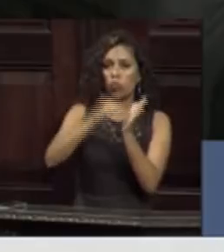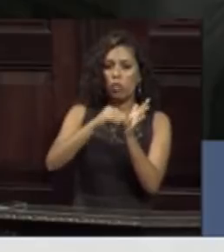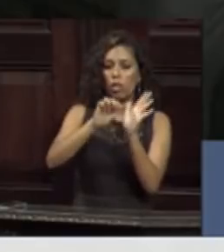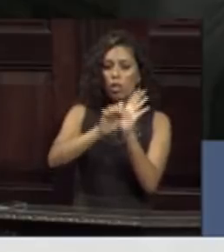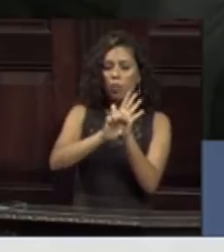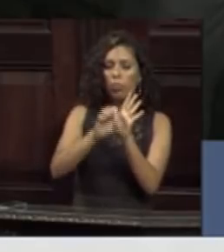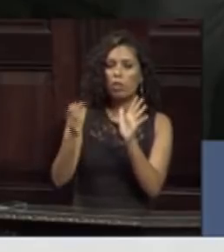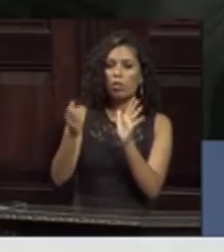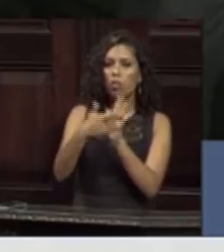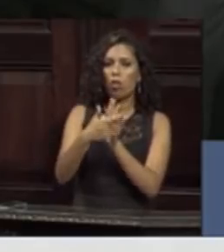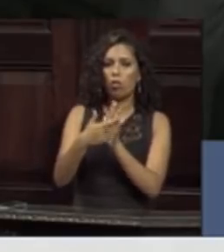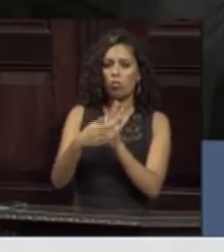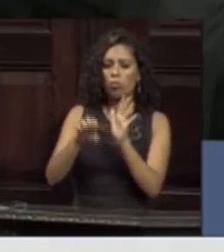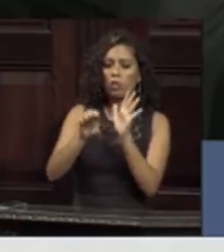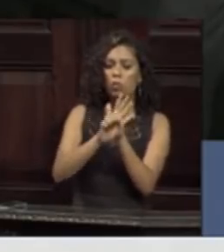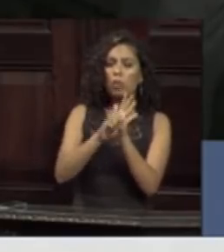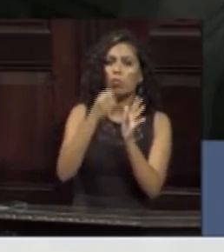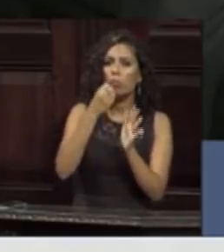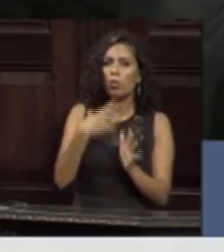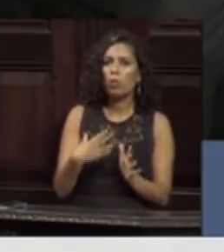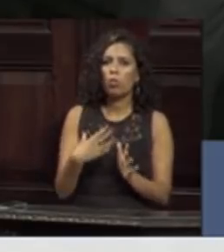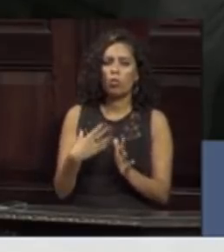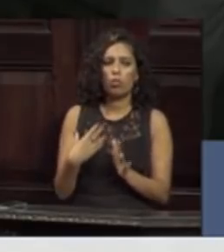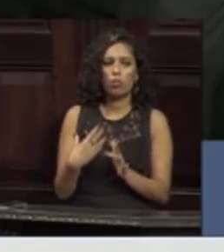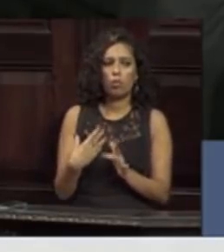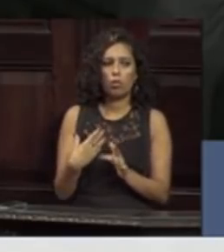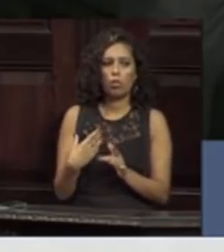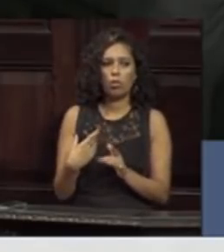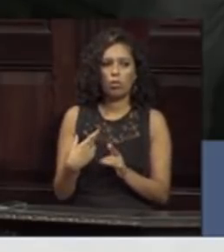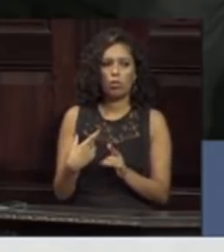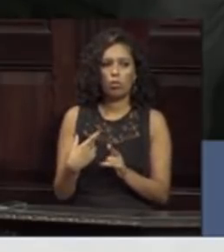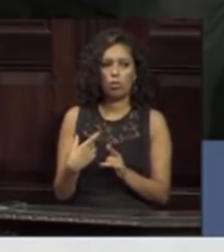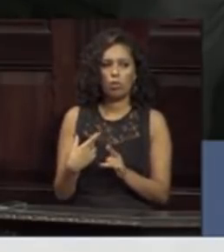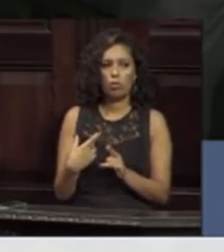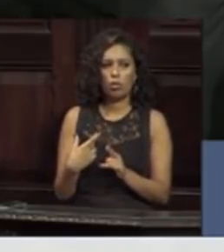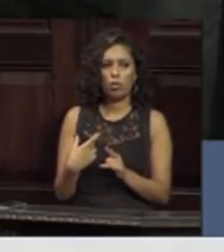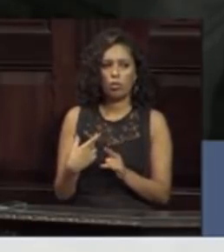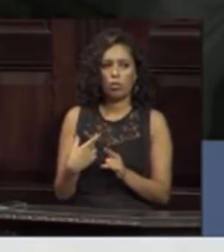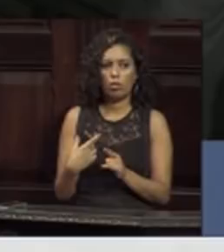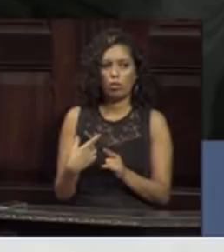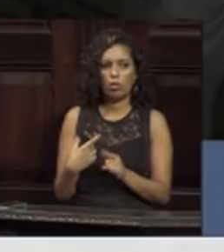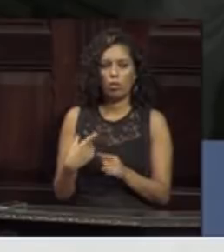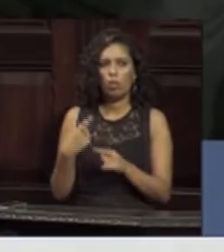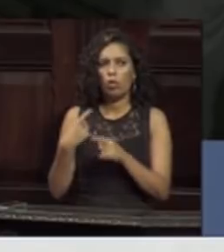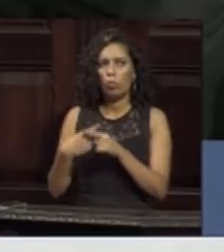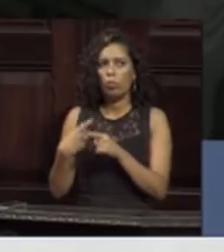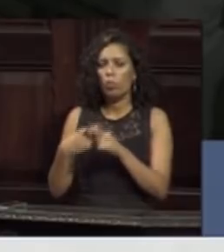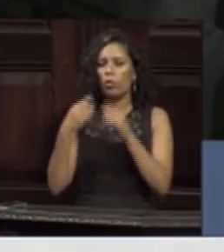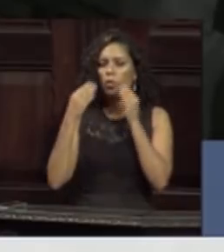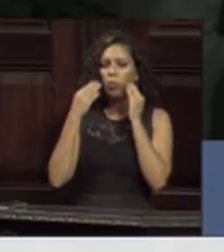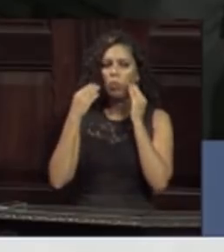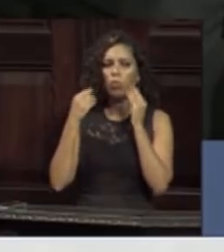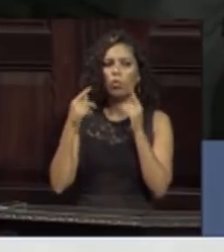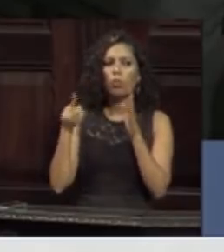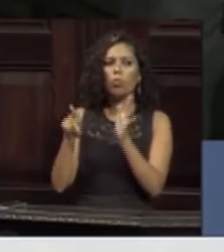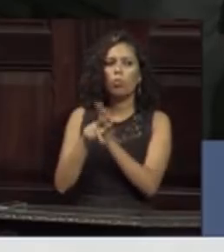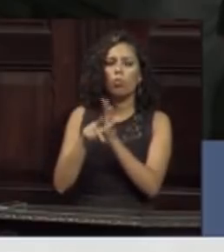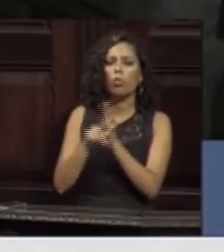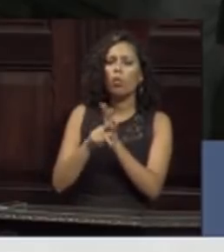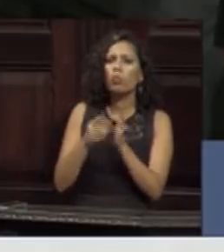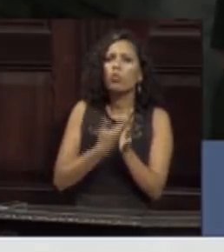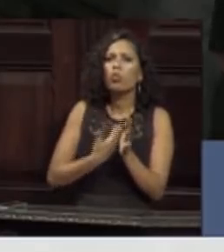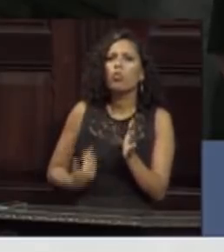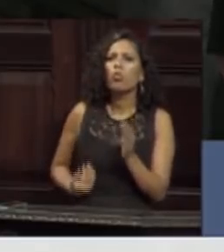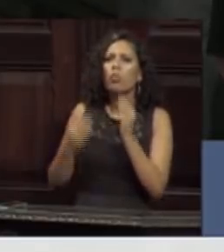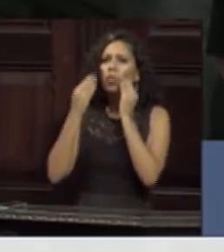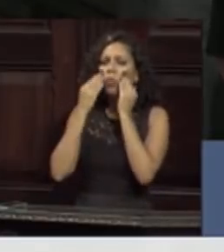emenda positiva para o próprio governo, que o governo, na justificativa da mensagem, o próprio governo apresenta